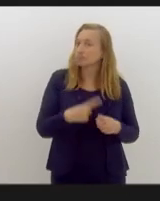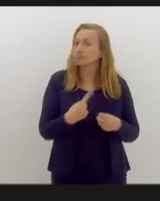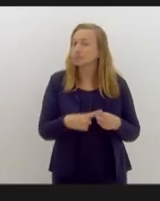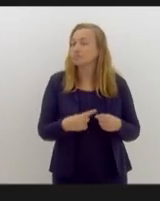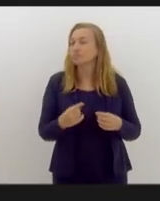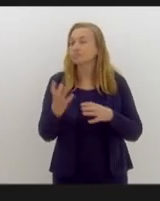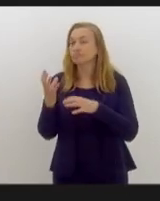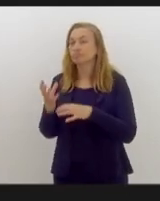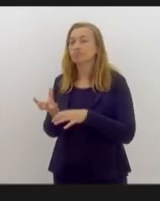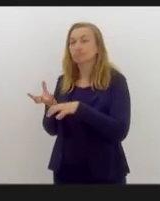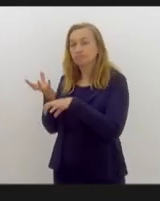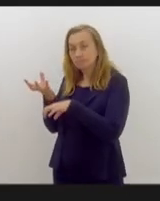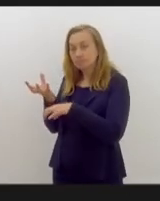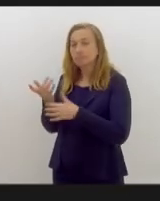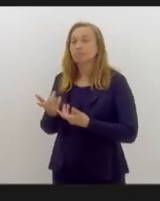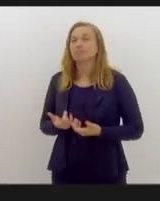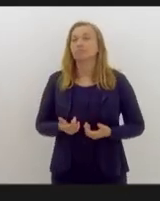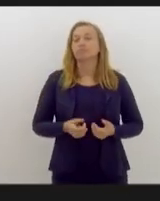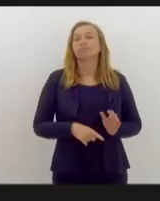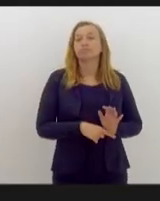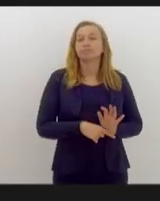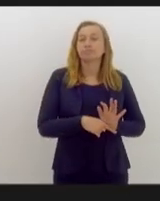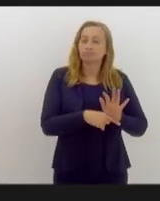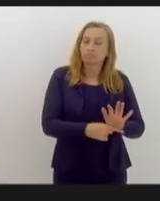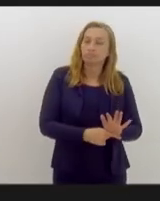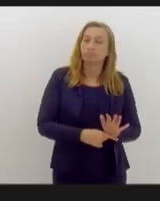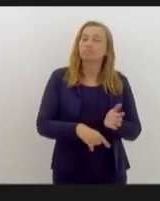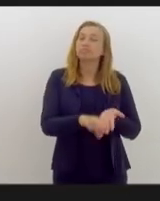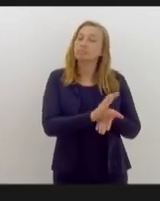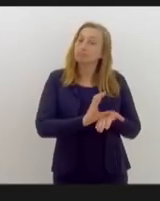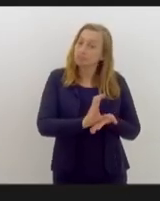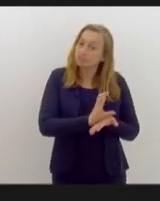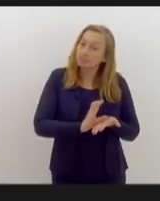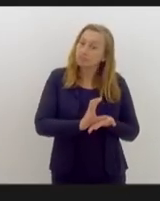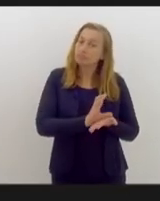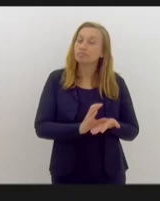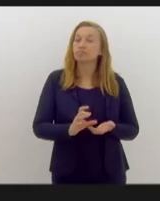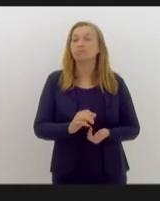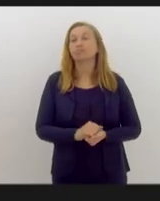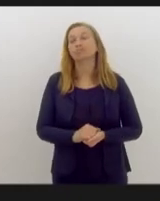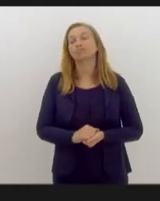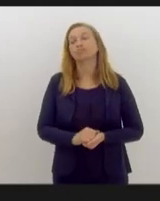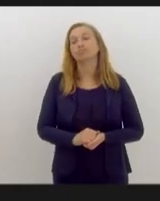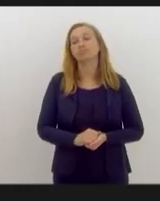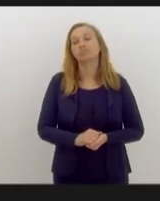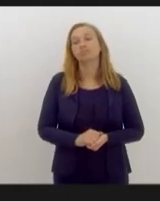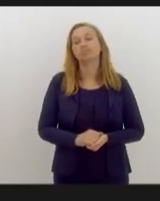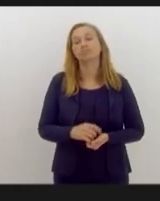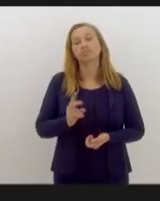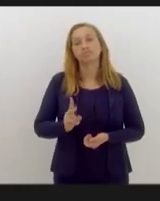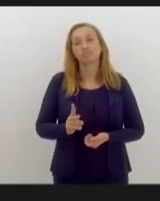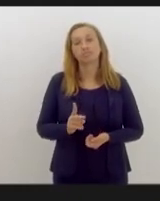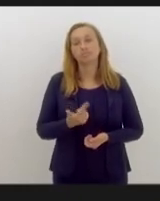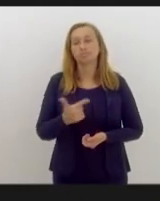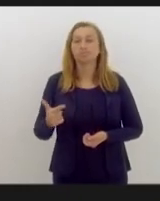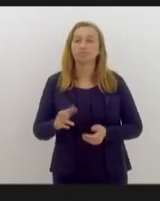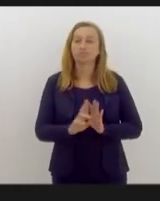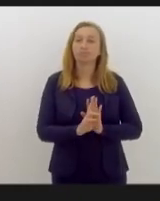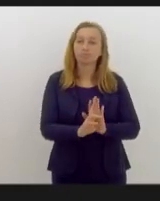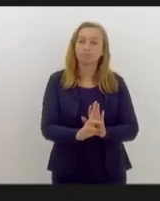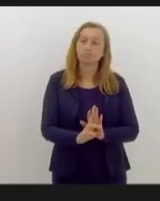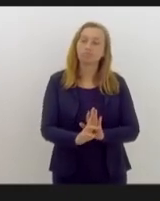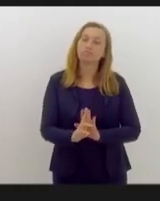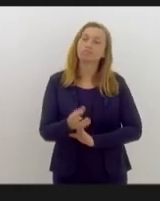Congresso alimenta o Conselho na medida em que a gente traz um conselheiro e nós estamos sem essa representação, que foi muito